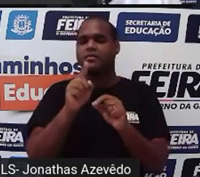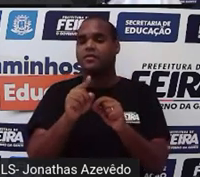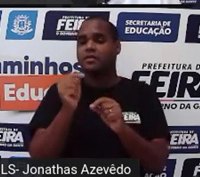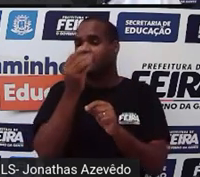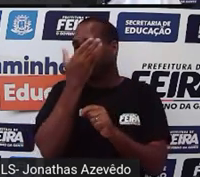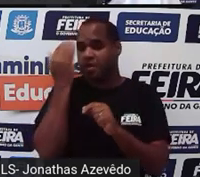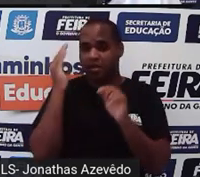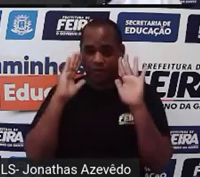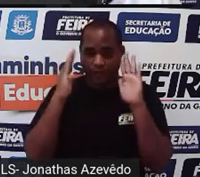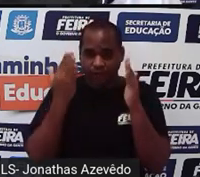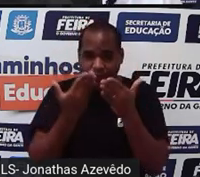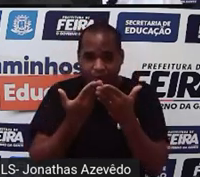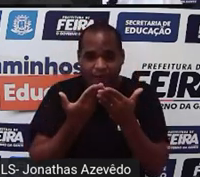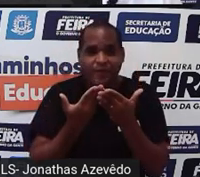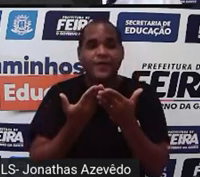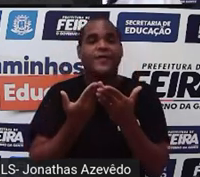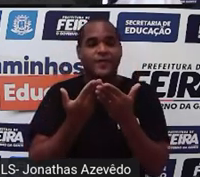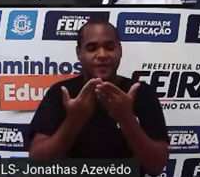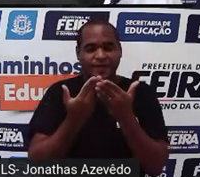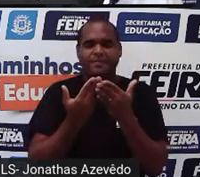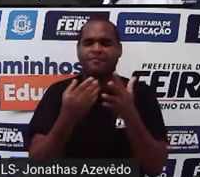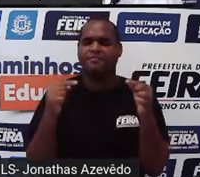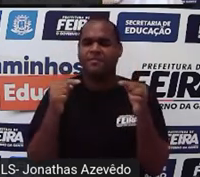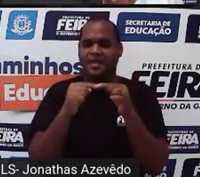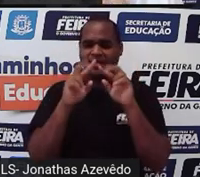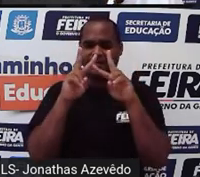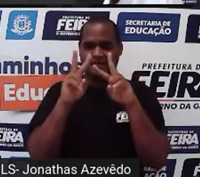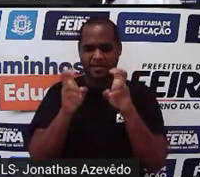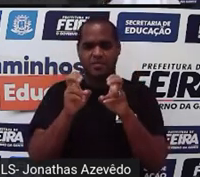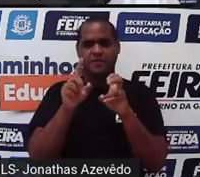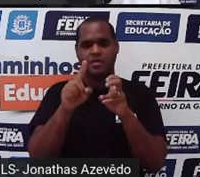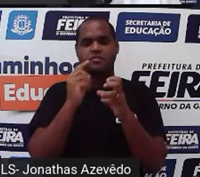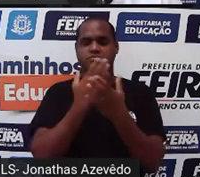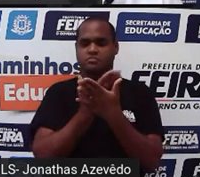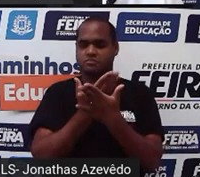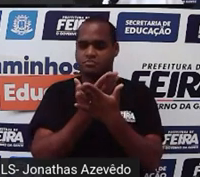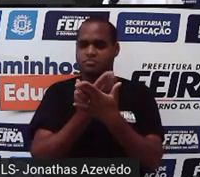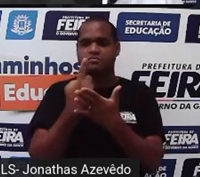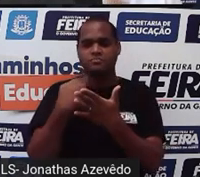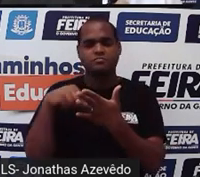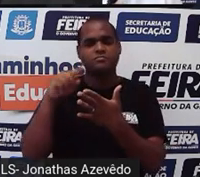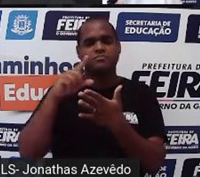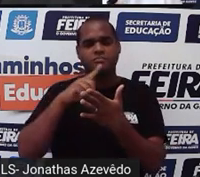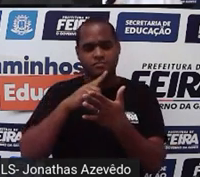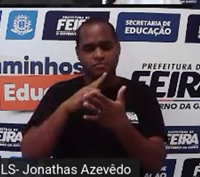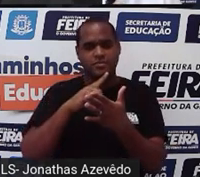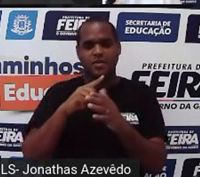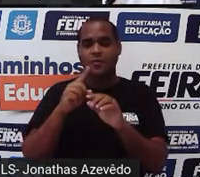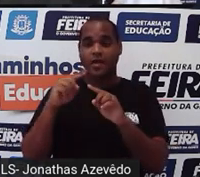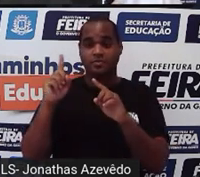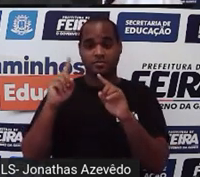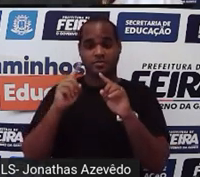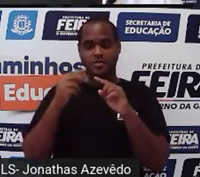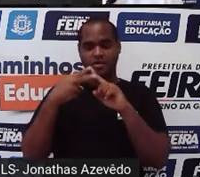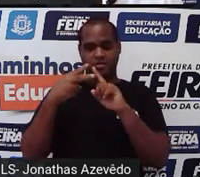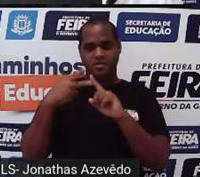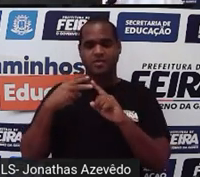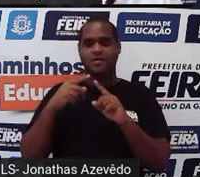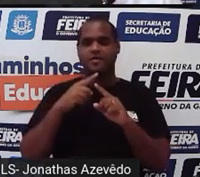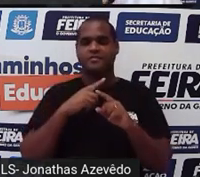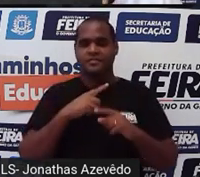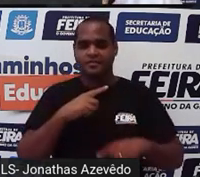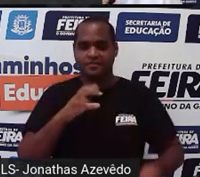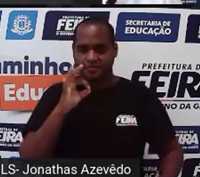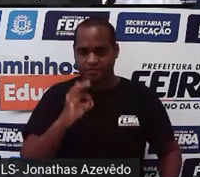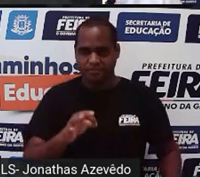perder o foco da aula é que é o mesmo tema que a gente já vem estudando aí ao longo das duas aulas anteriores Tá